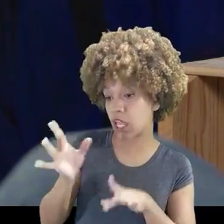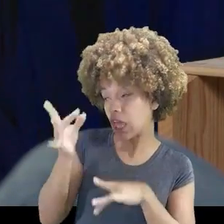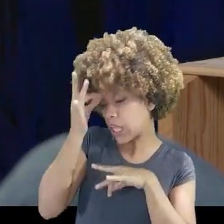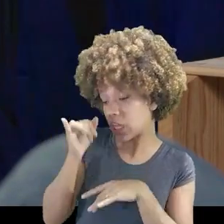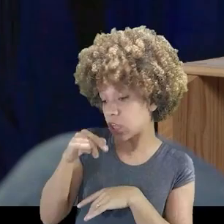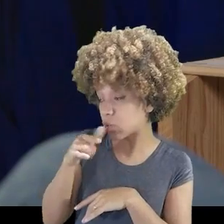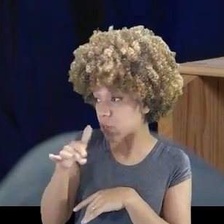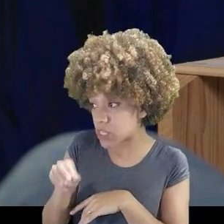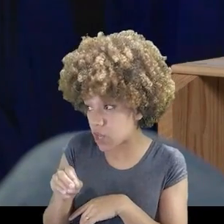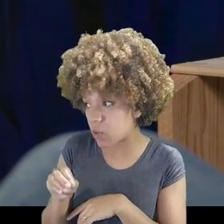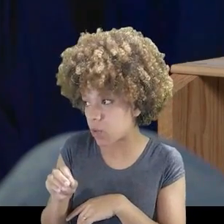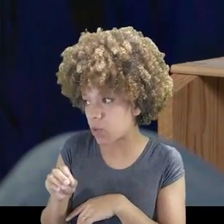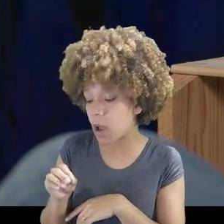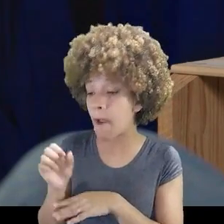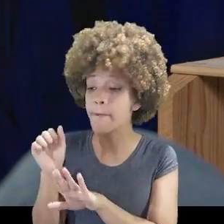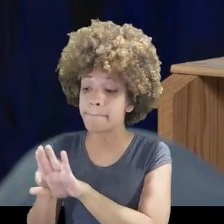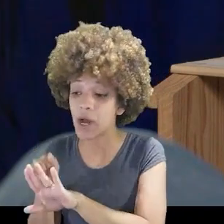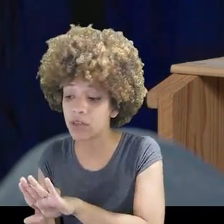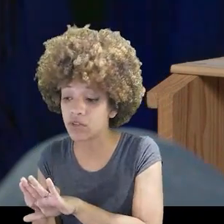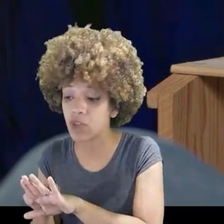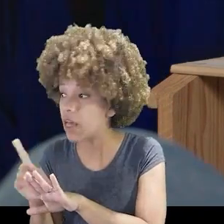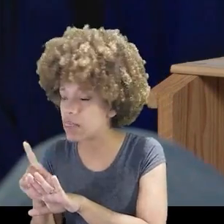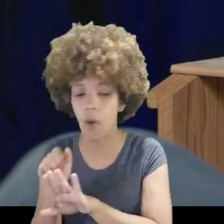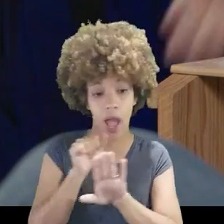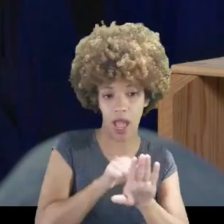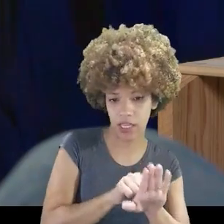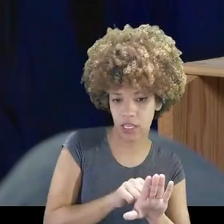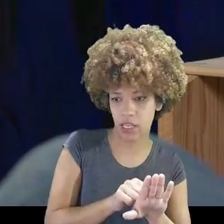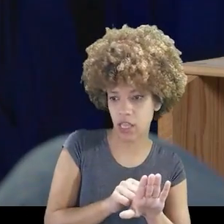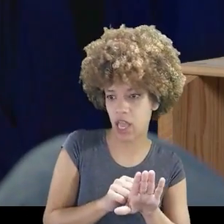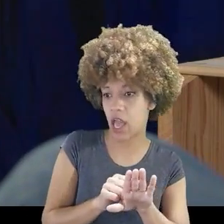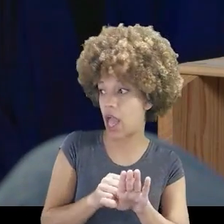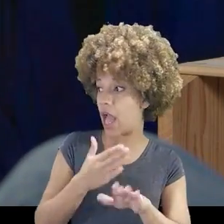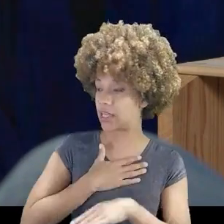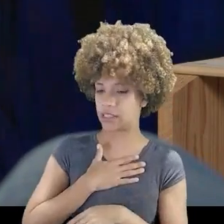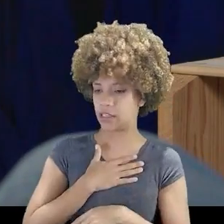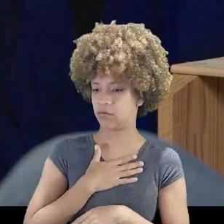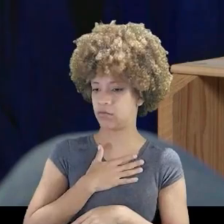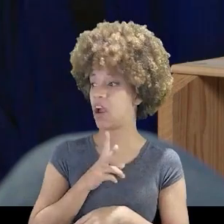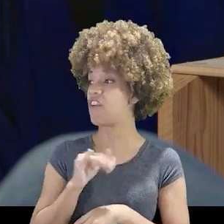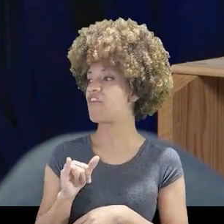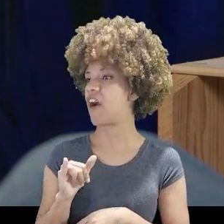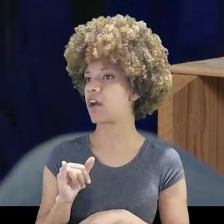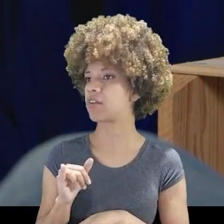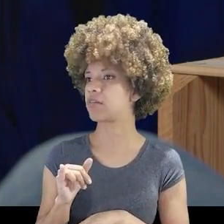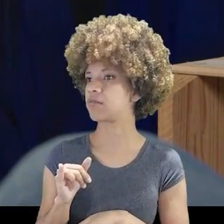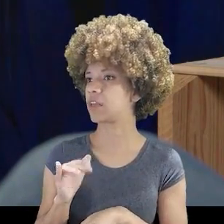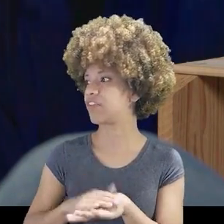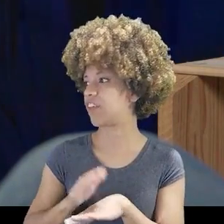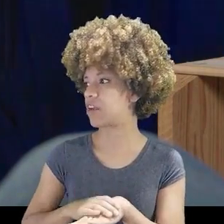intuição bate aqui não bate aqui bate aqui não bate na cabeça e aqui o negócio vai lá e faz faz